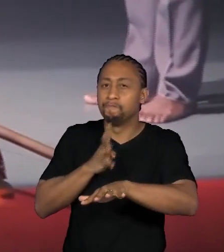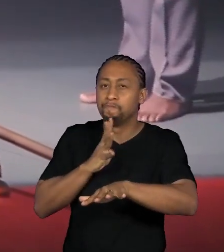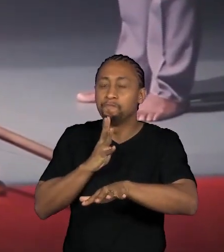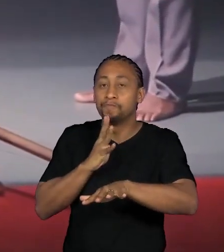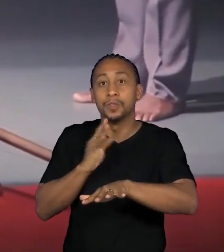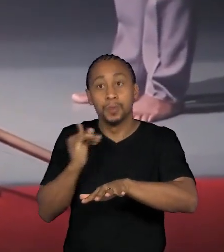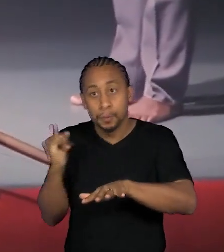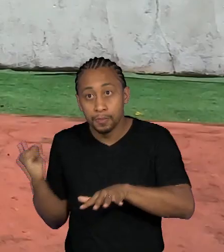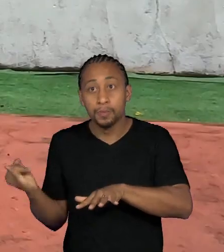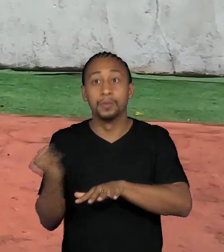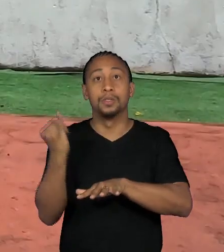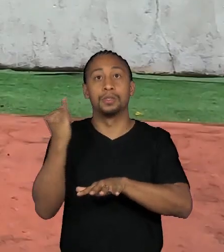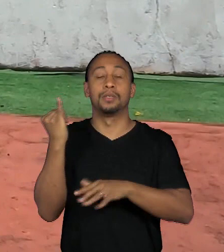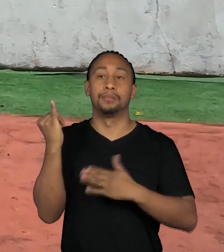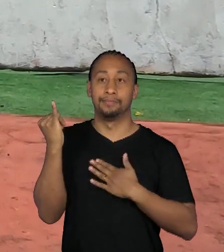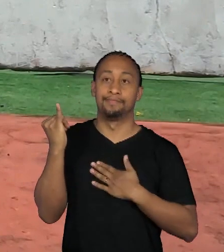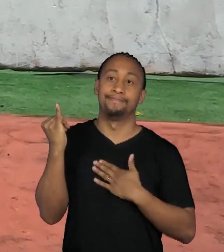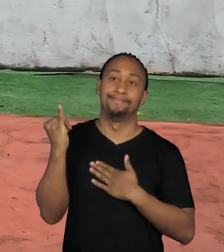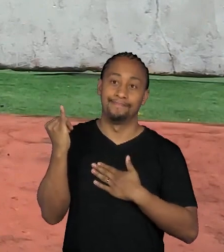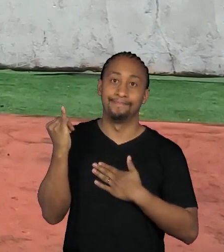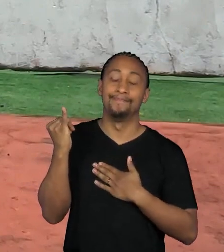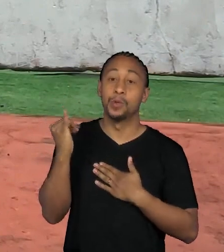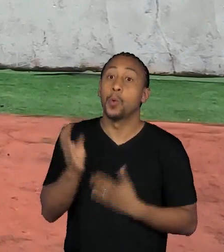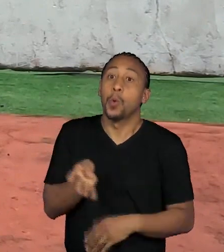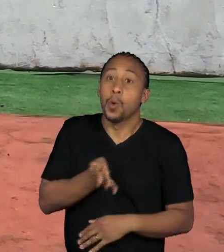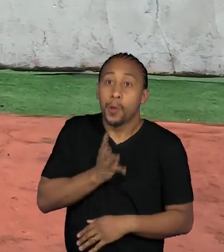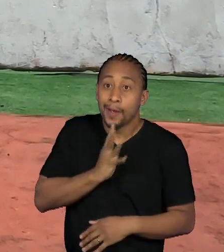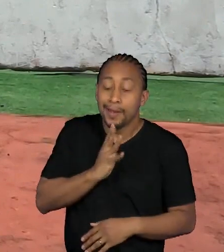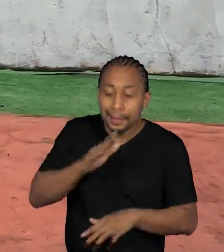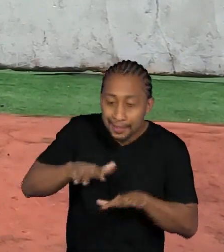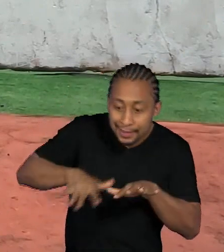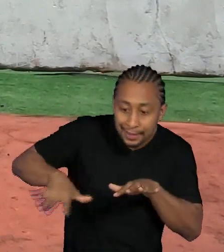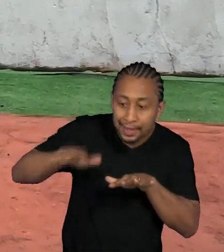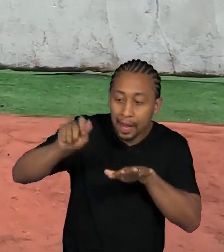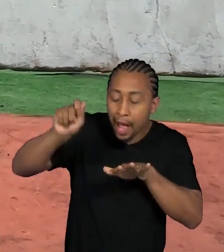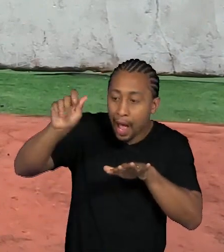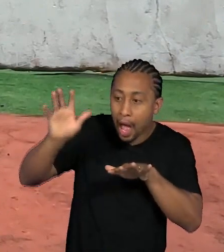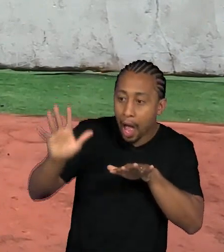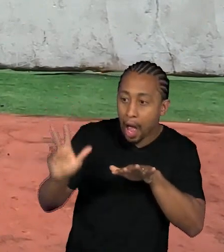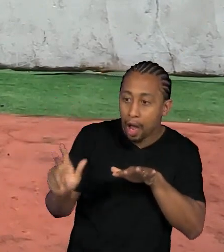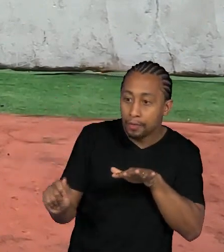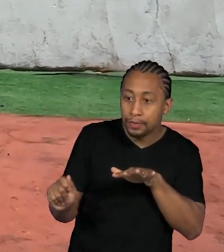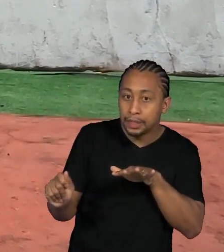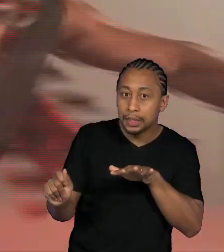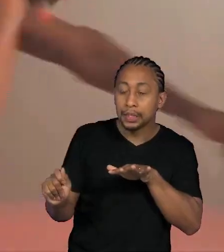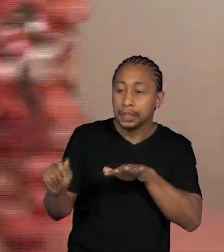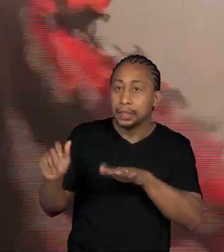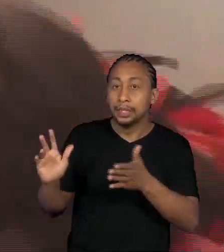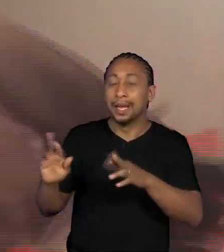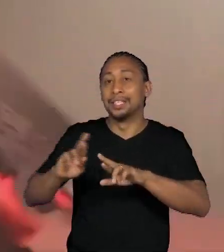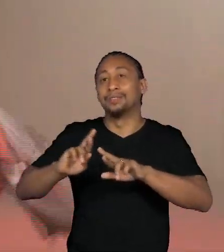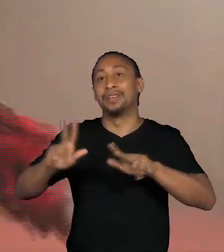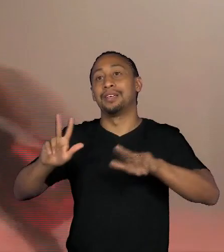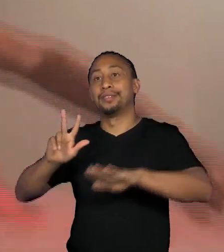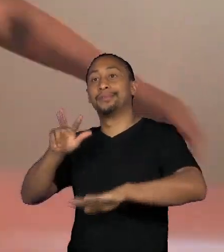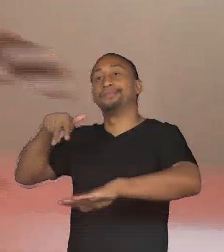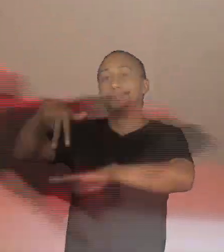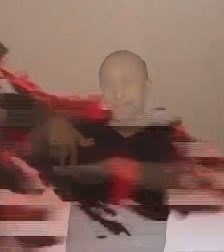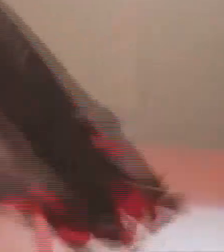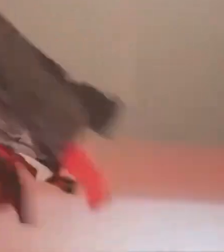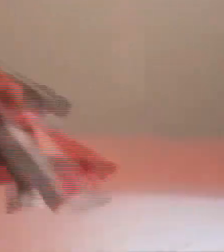muito importante para mim. Saber de África, aprender de África é muito diferente do que pisar em África.